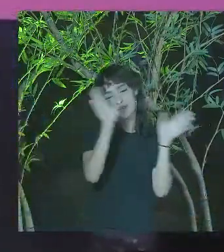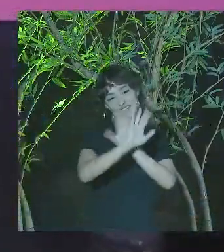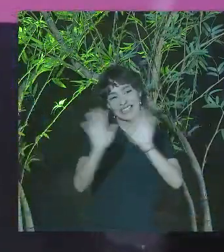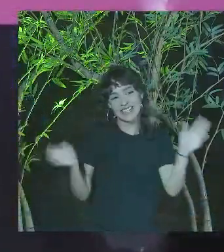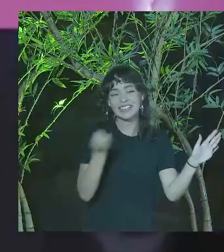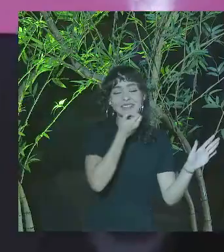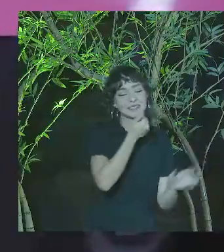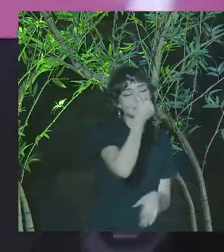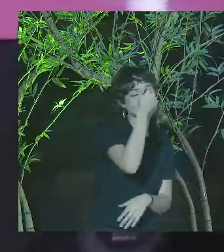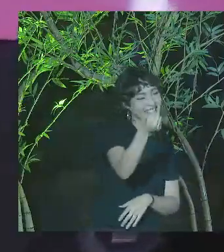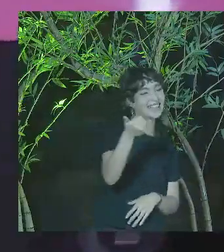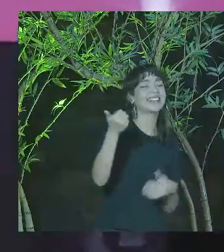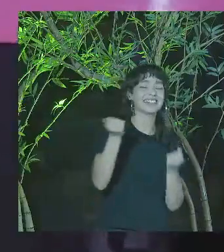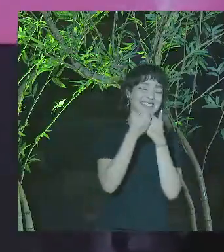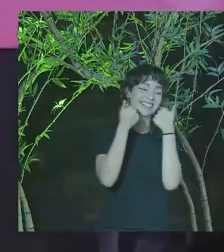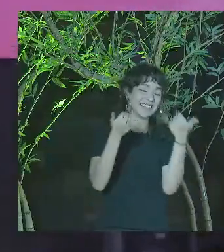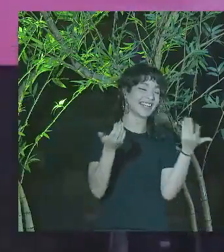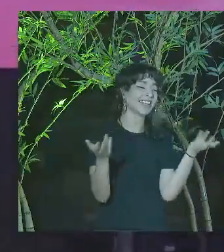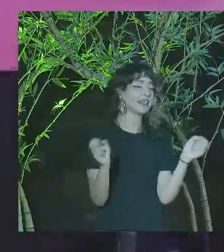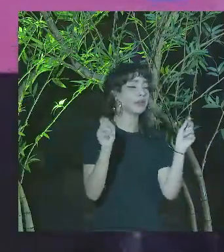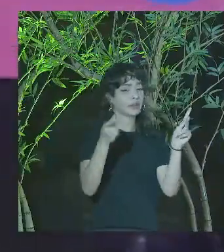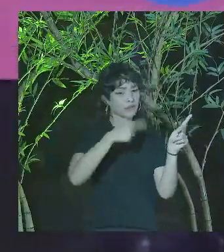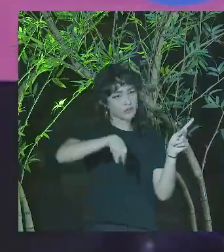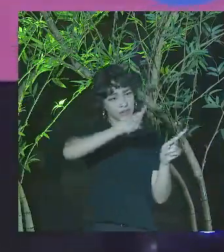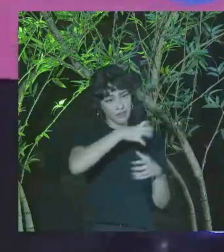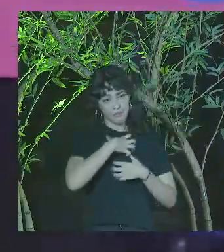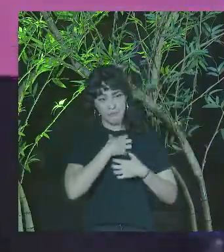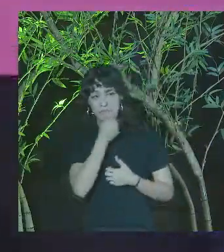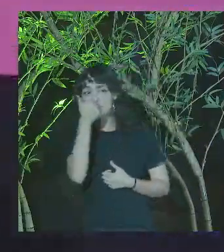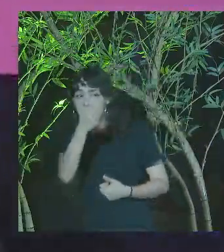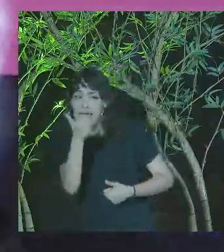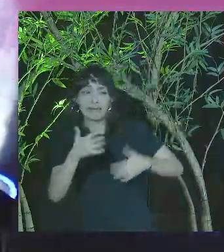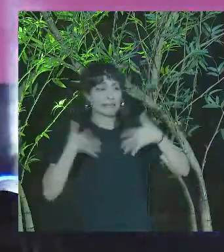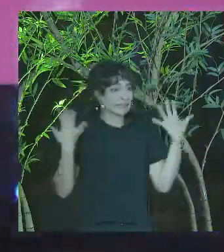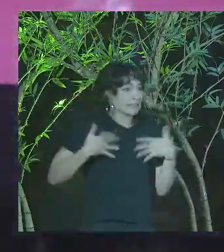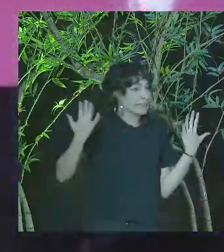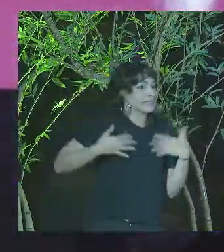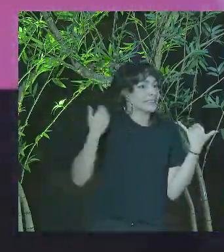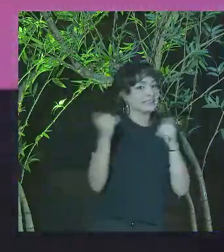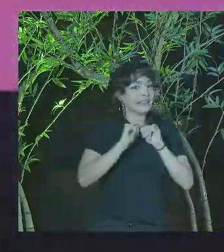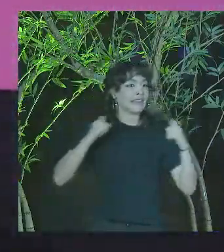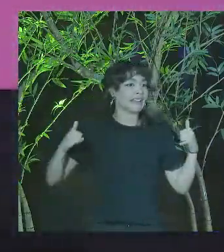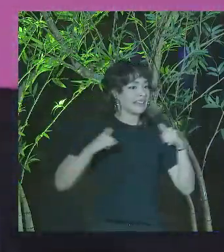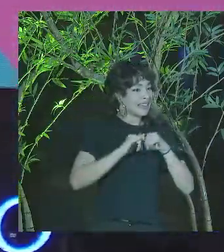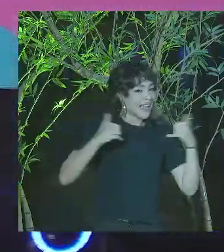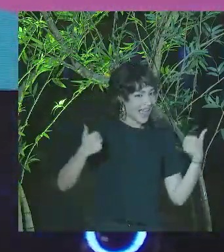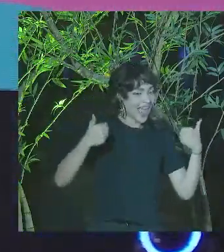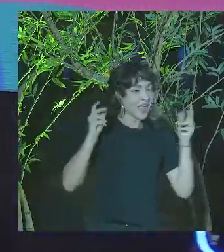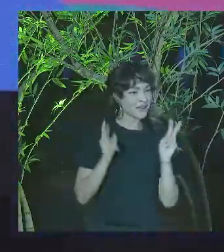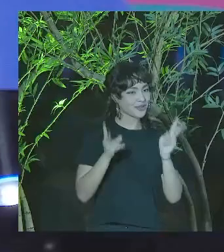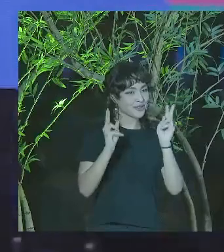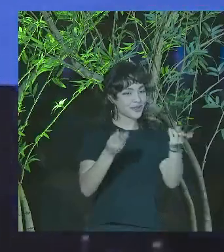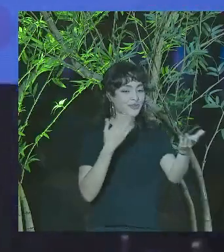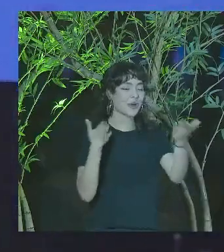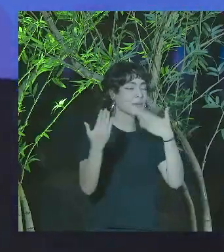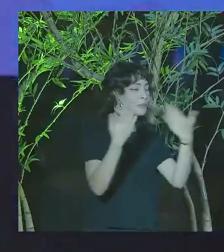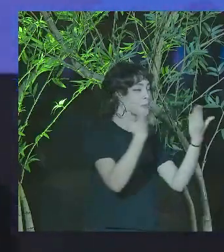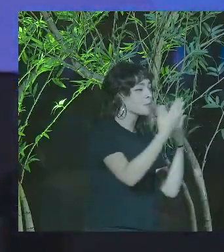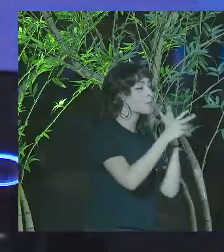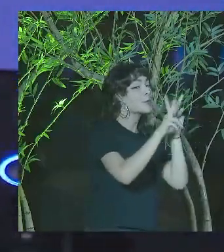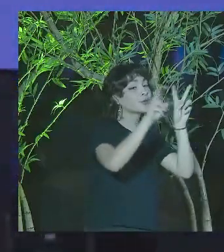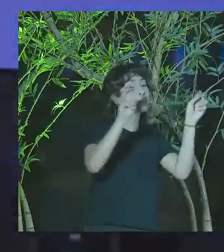tudo bem? Vocês estão bem? Animados, animadas? Vamos continuar esse papo